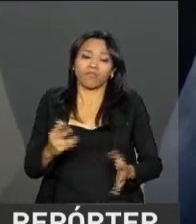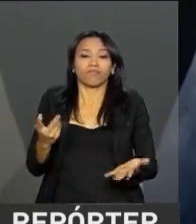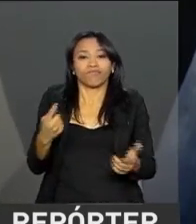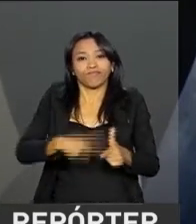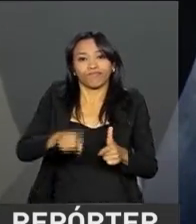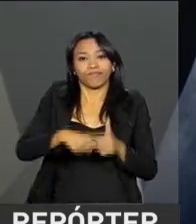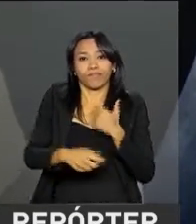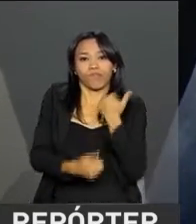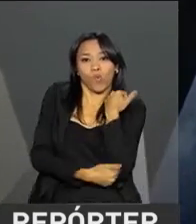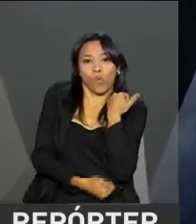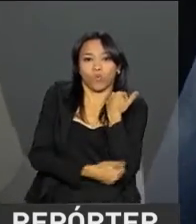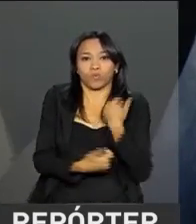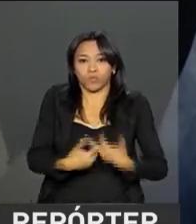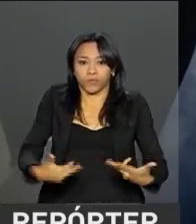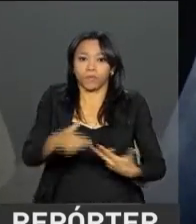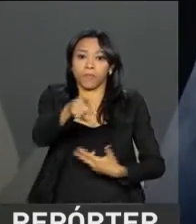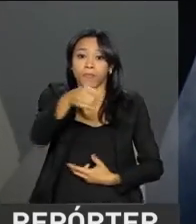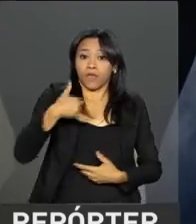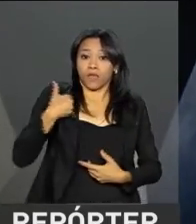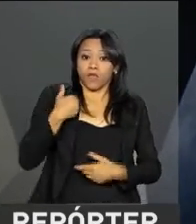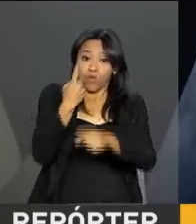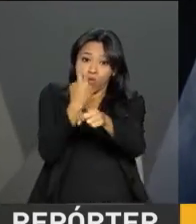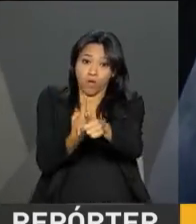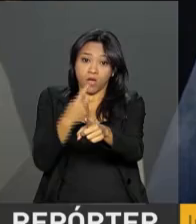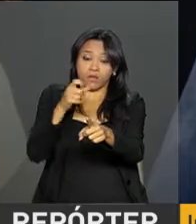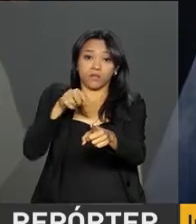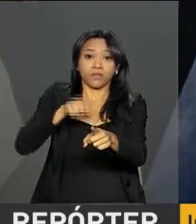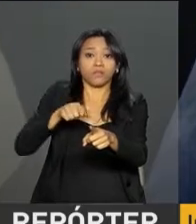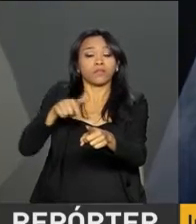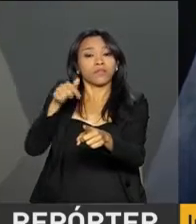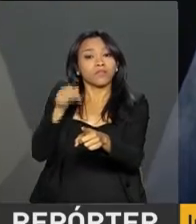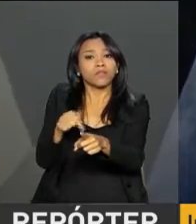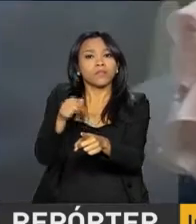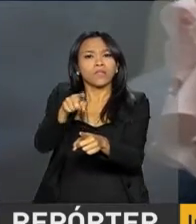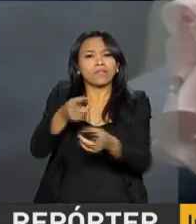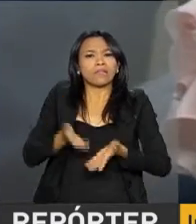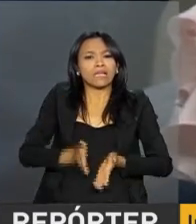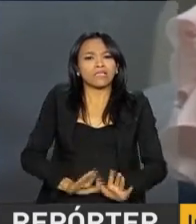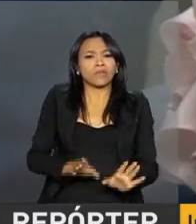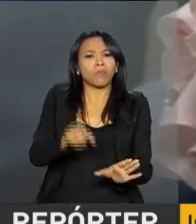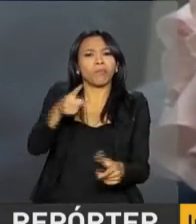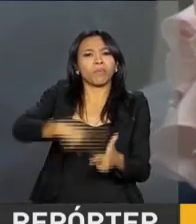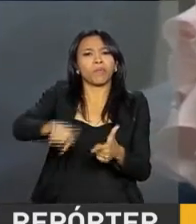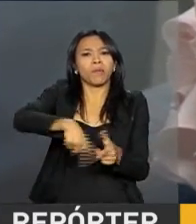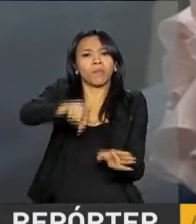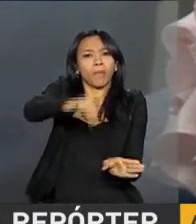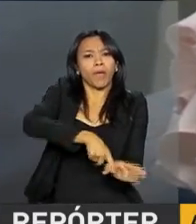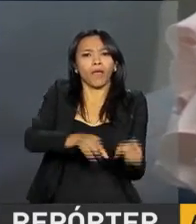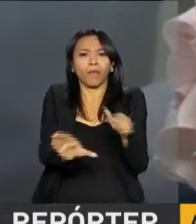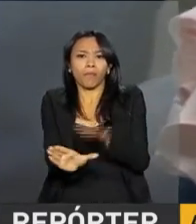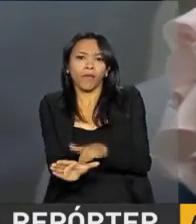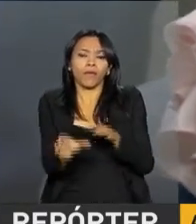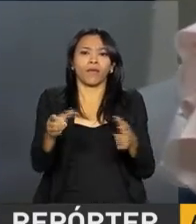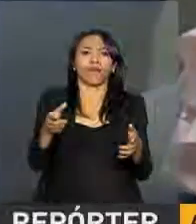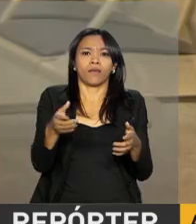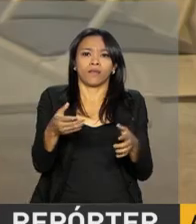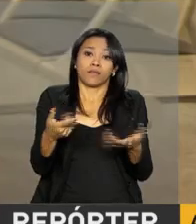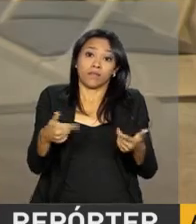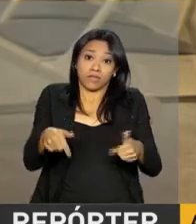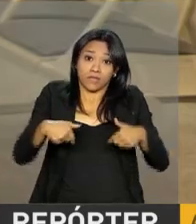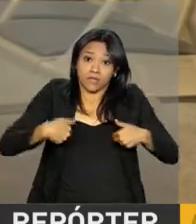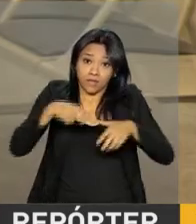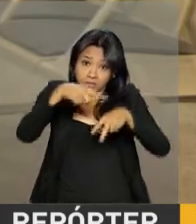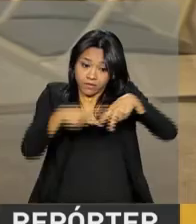Eloá, de 1 ano e 7 meses, nasceu com problemas ortopédicos graves nos pés, nas pernas e nos quadris.